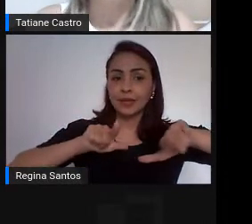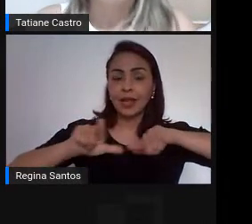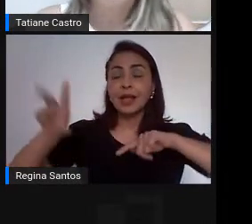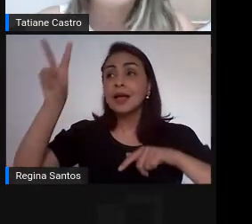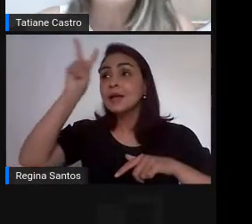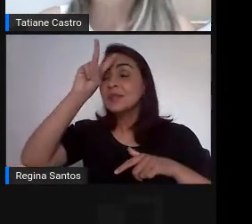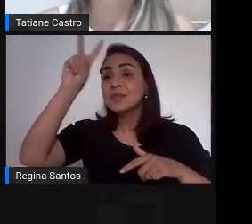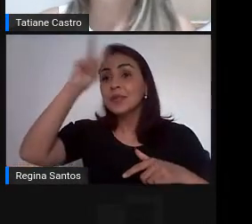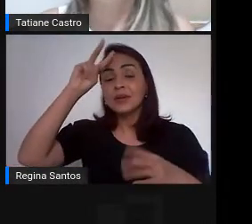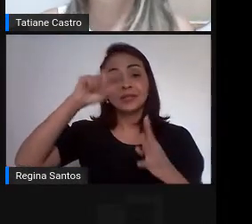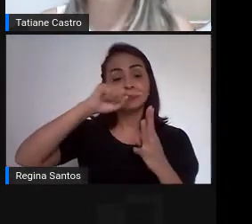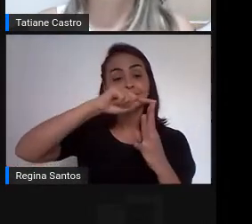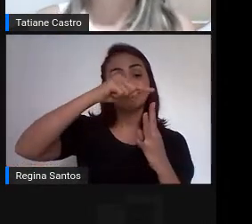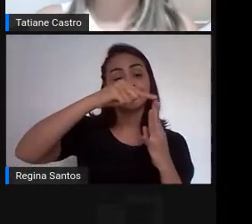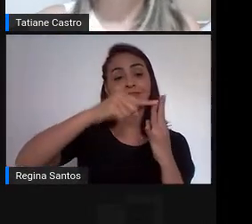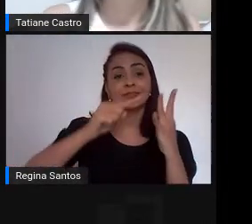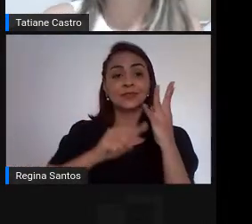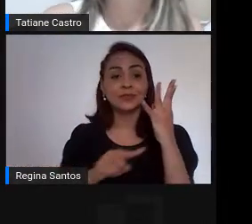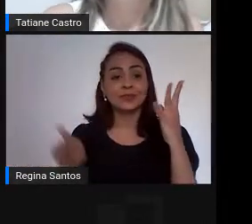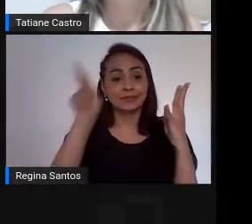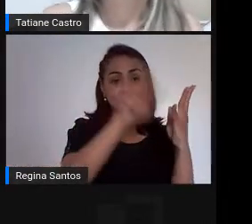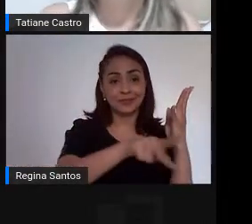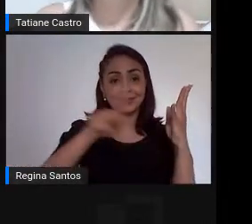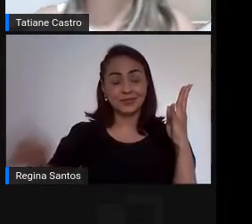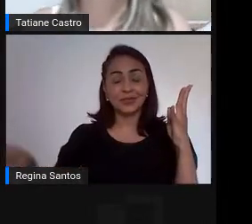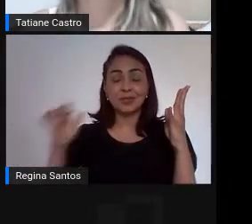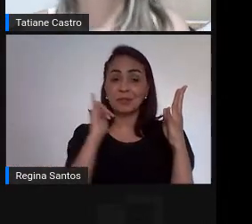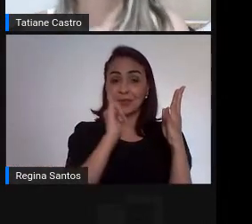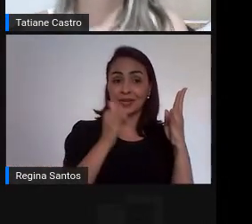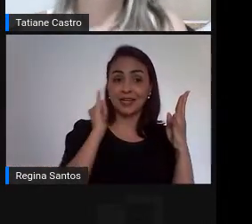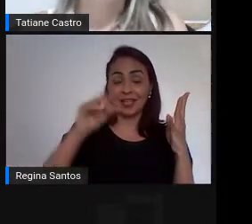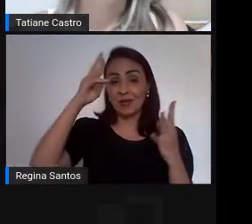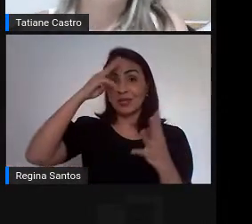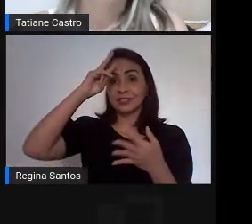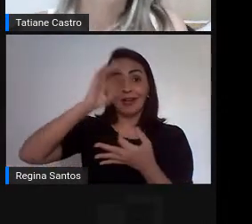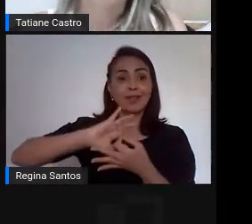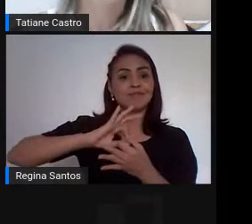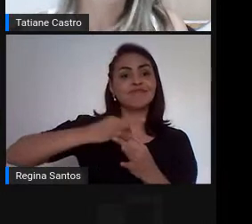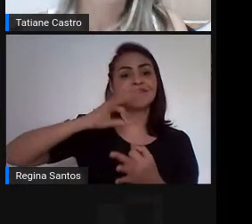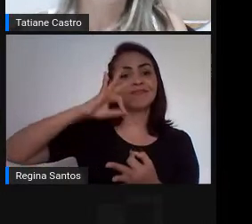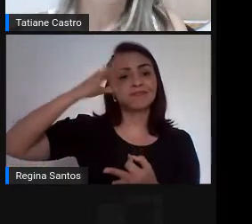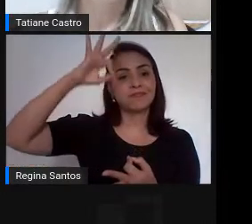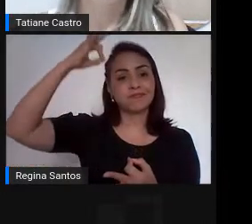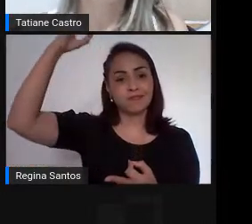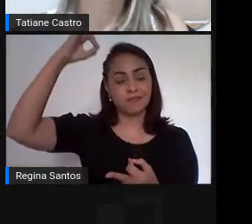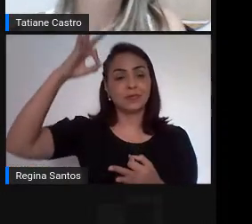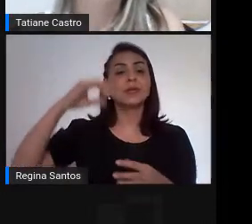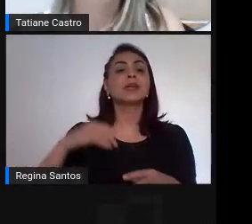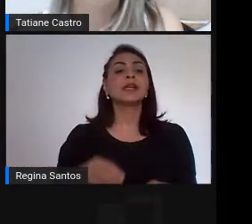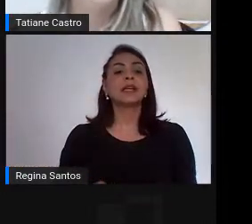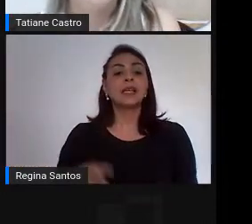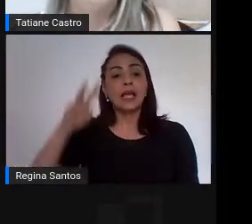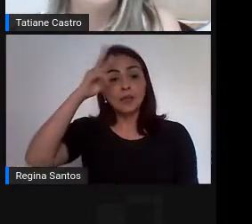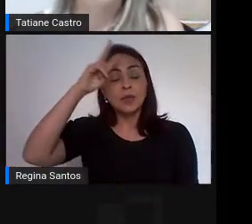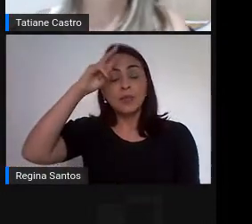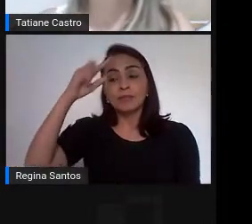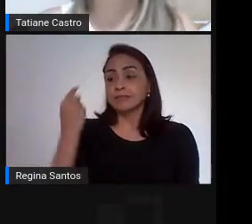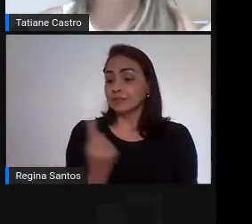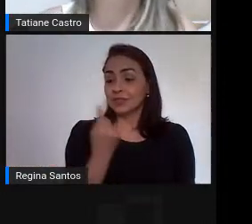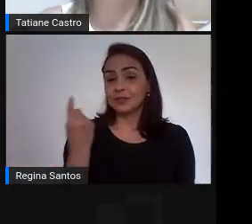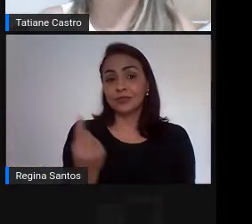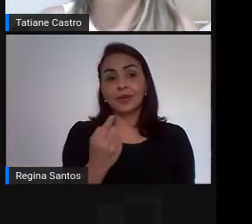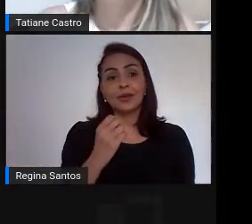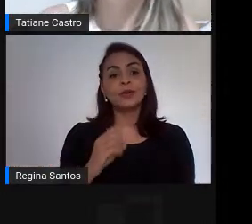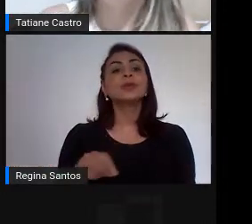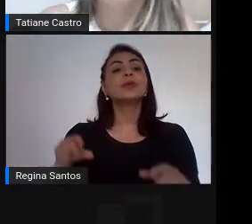história tão grande, tão longa, na perspectiva de que a memória individual, ela é também uma memória coletiva, e o